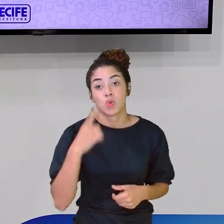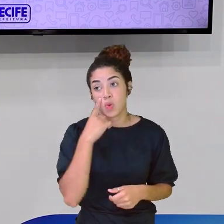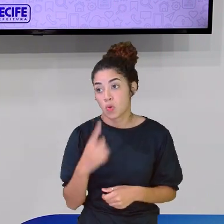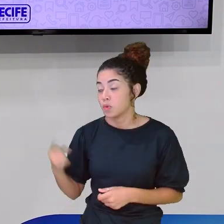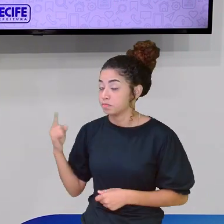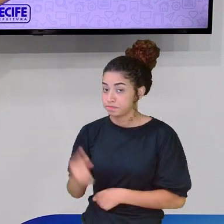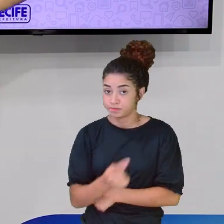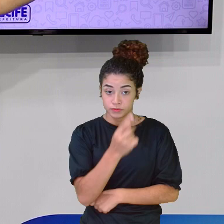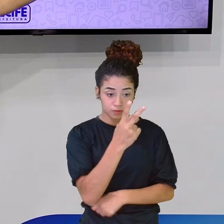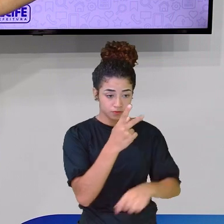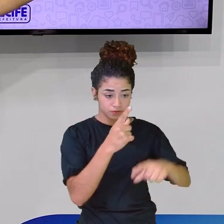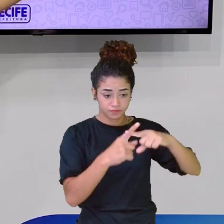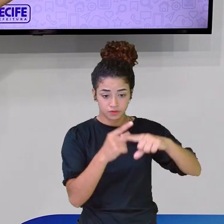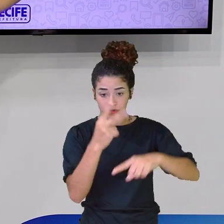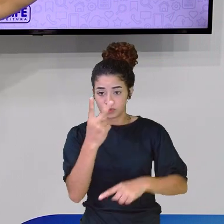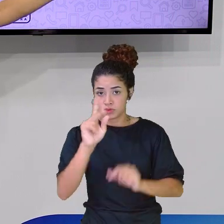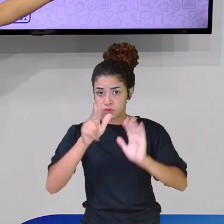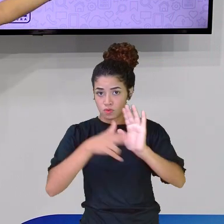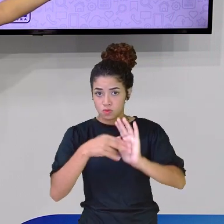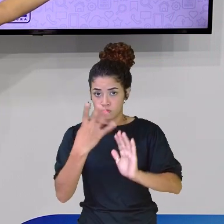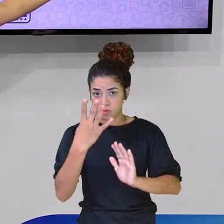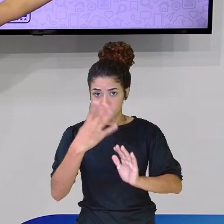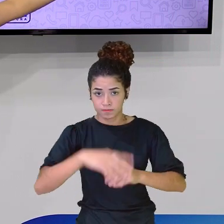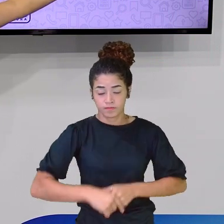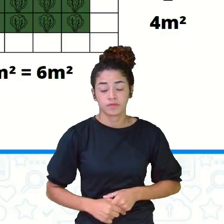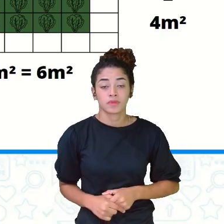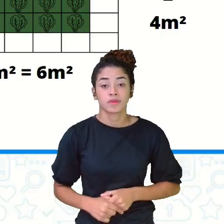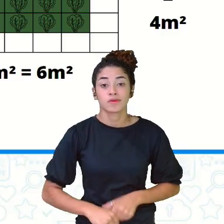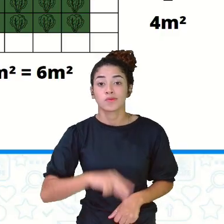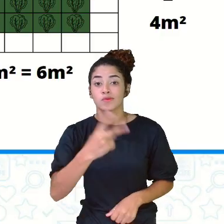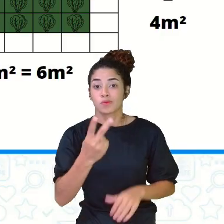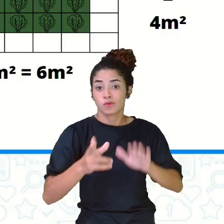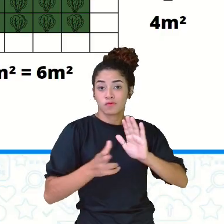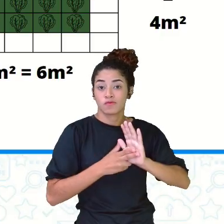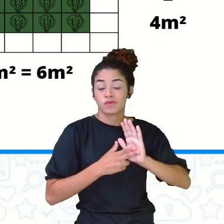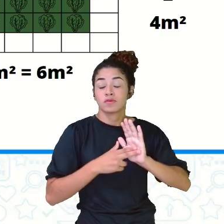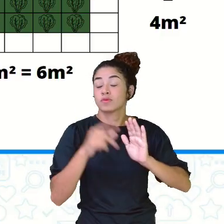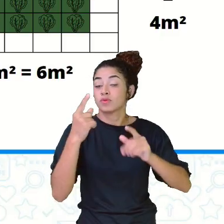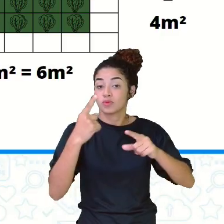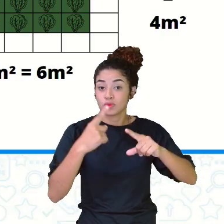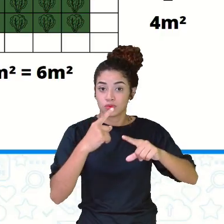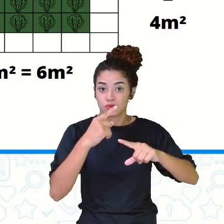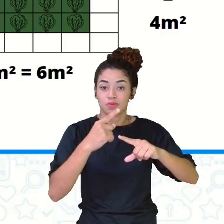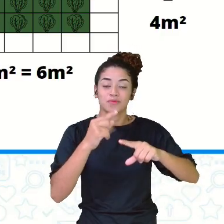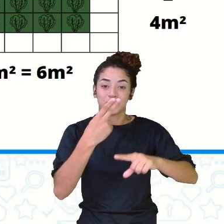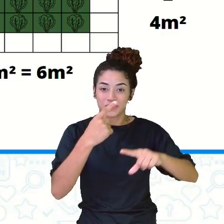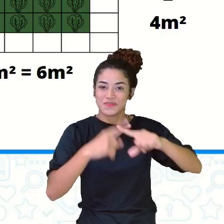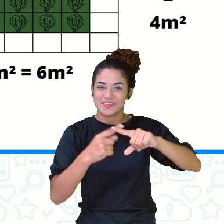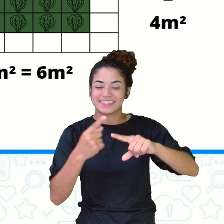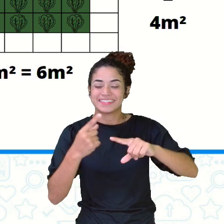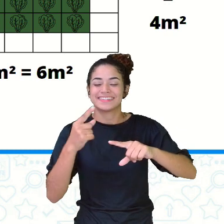2 vezes 2, 4. 2 vezes 3, 6.